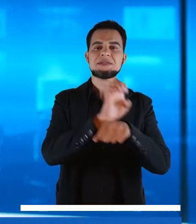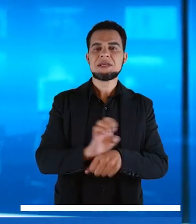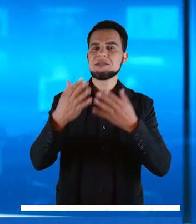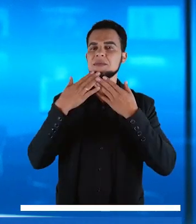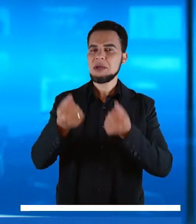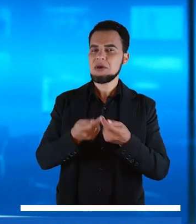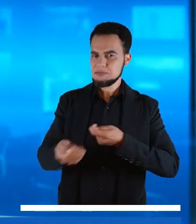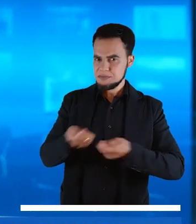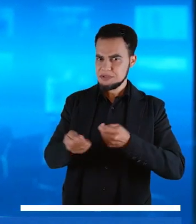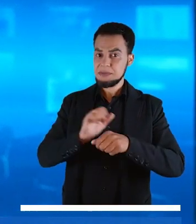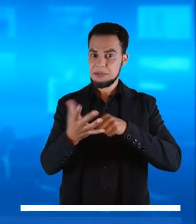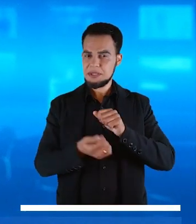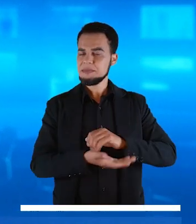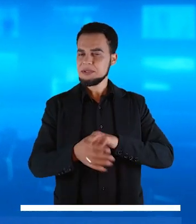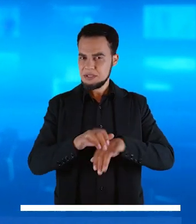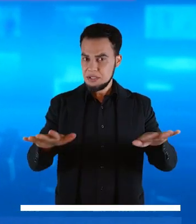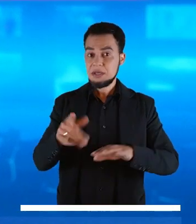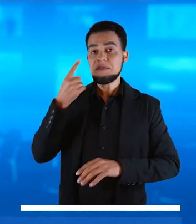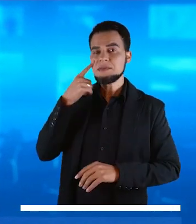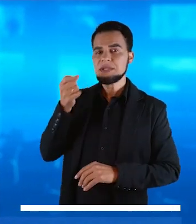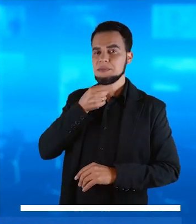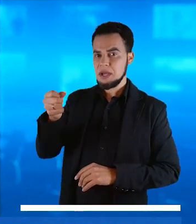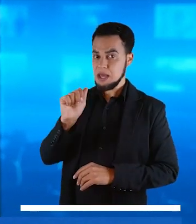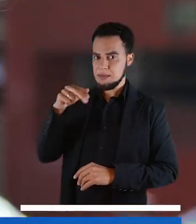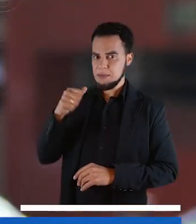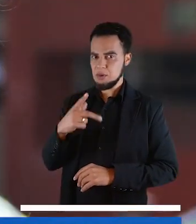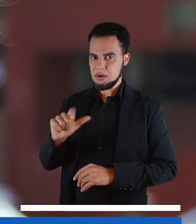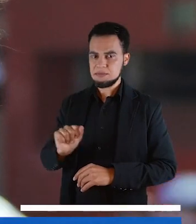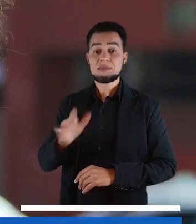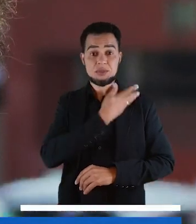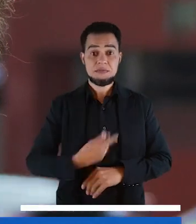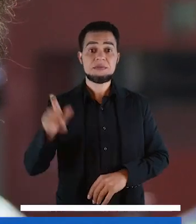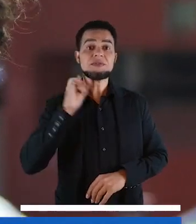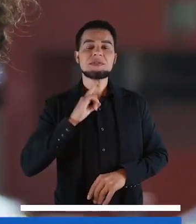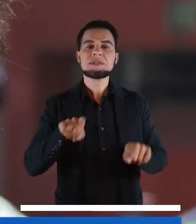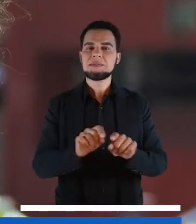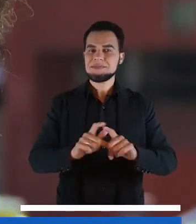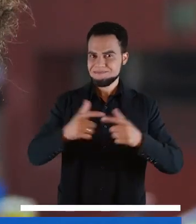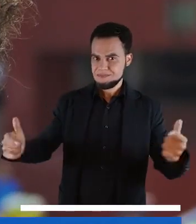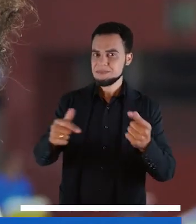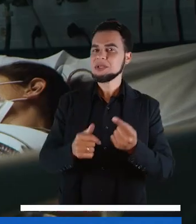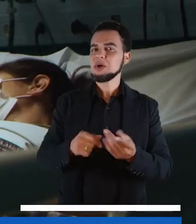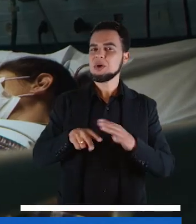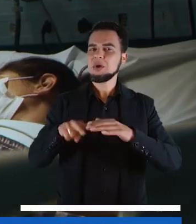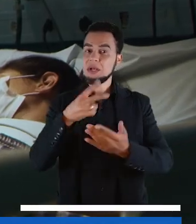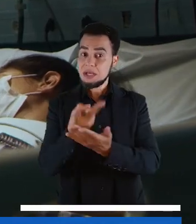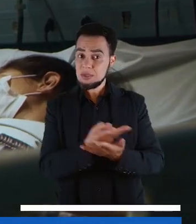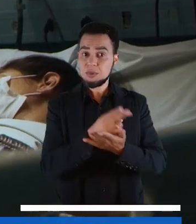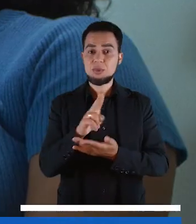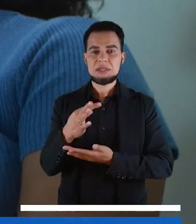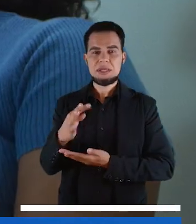Minas é o estado que melhor conduziu a pandemia. Vamos para lá com a repórter Ana Paula. O governo de Minas também ampliou leitos de UTI,